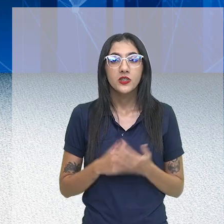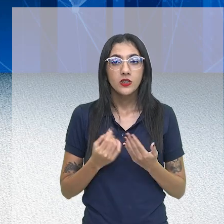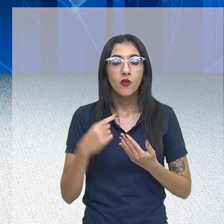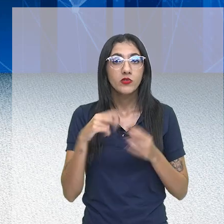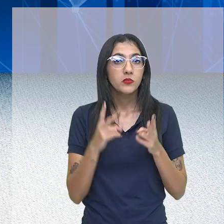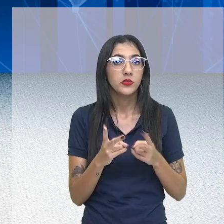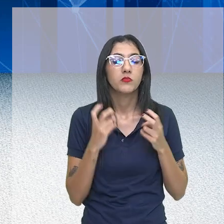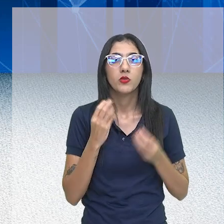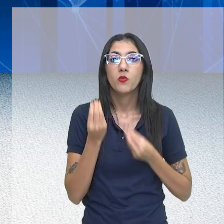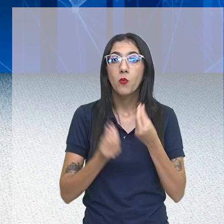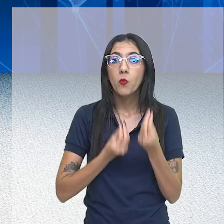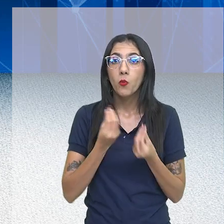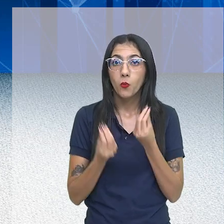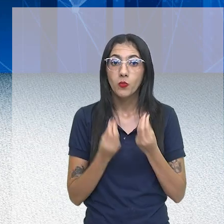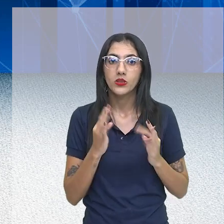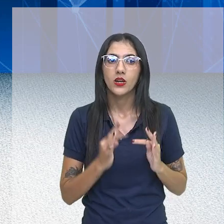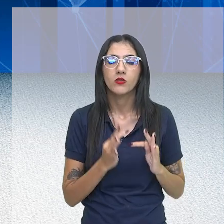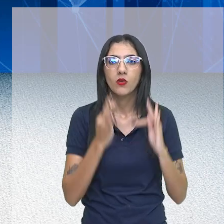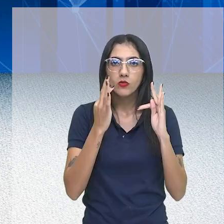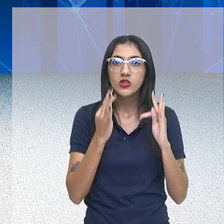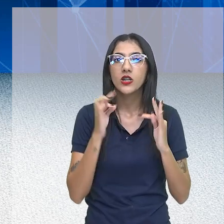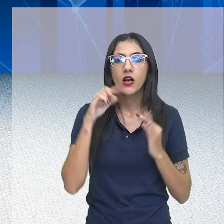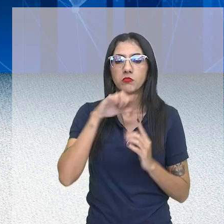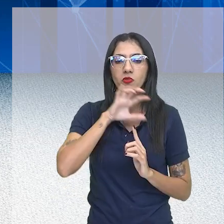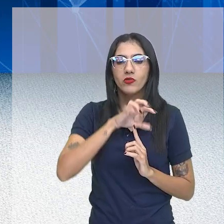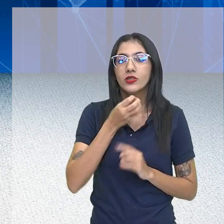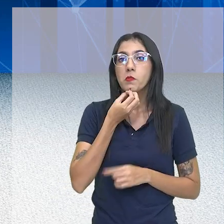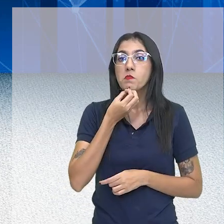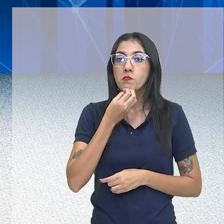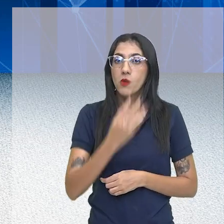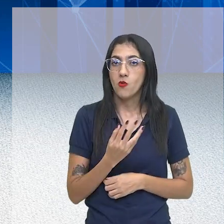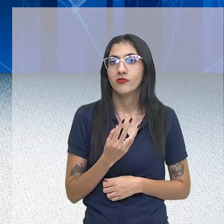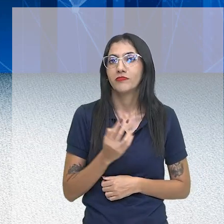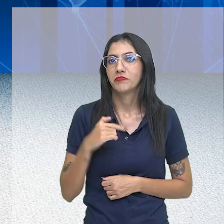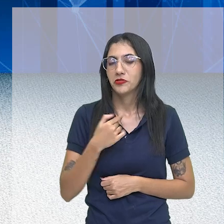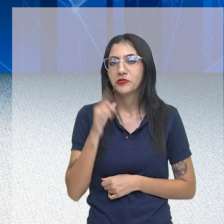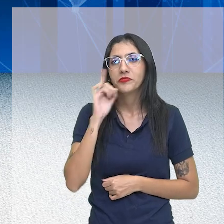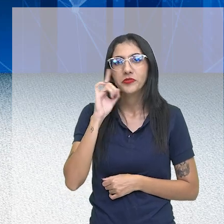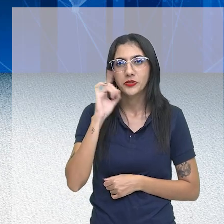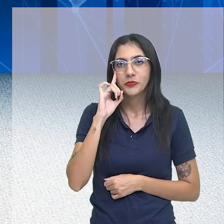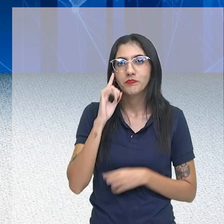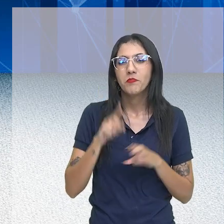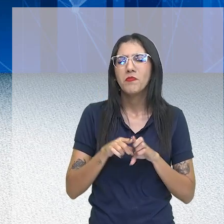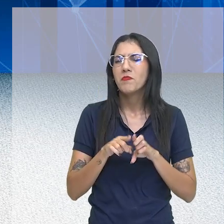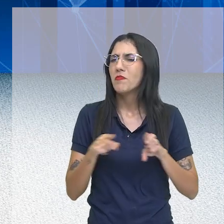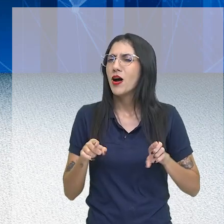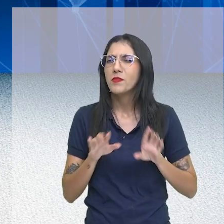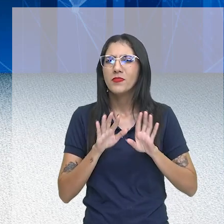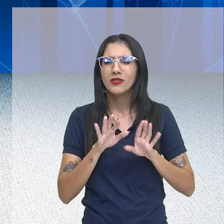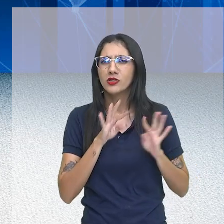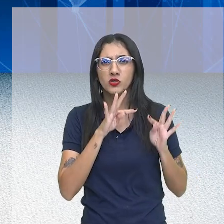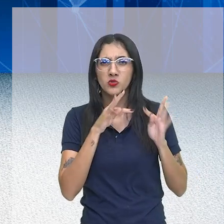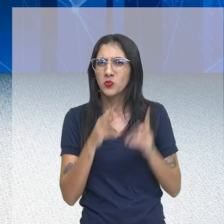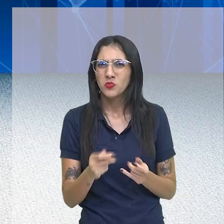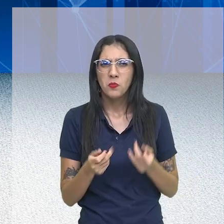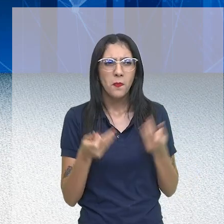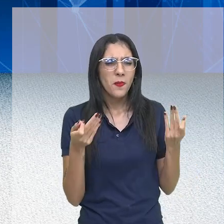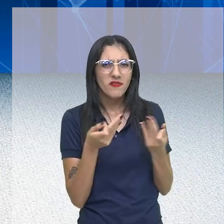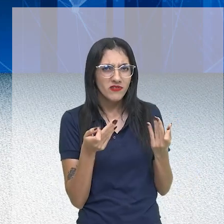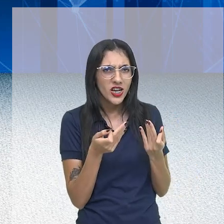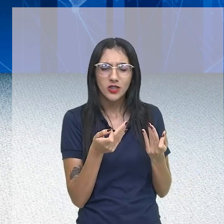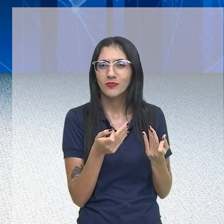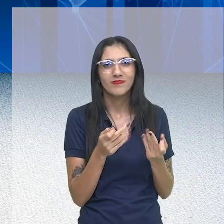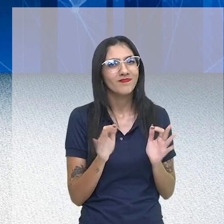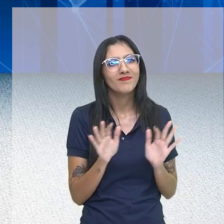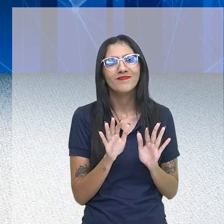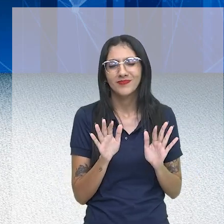tecnologia impactou positivamente aí o nosso dia a dia. Mas, como tudo, nem tudo são flores, né? A gente precisa ter